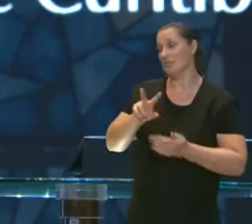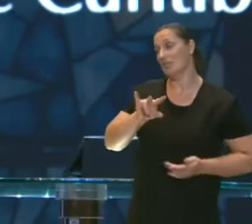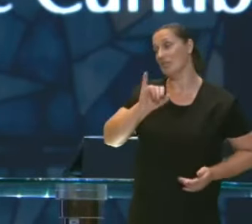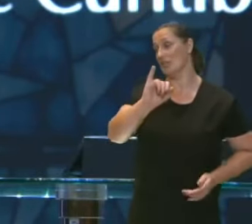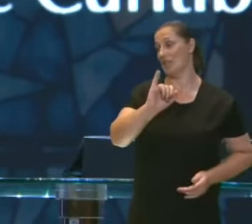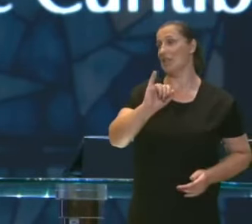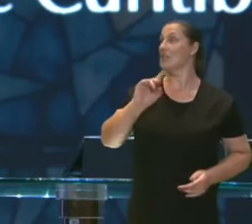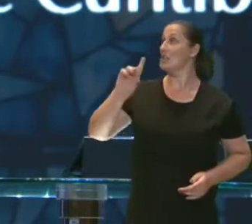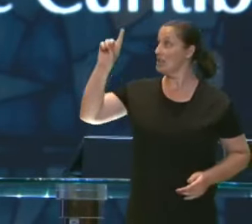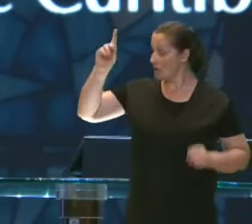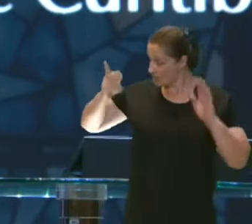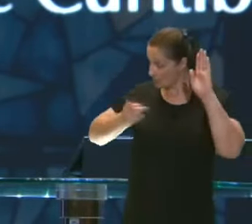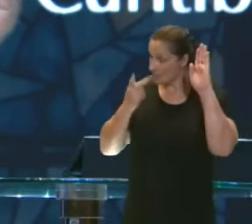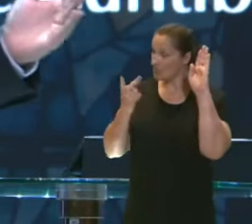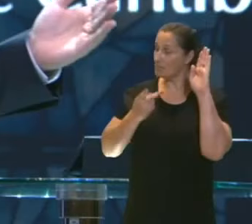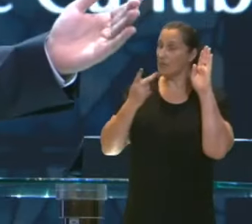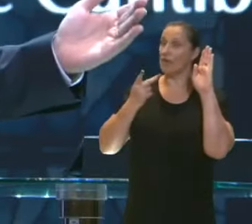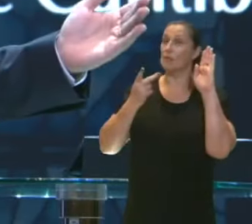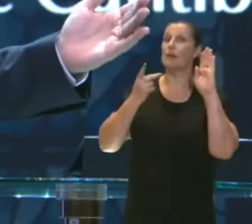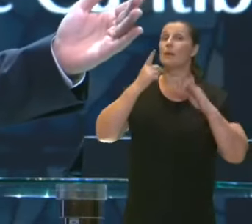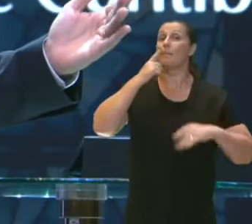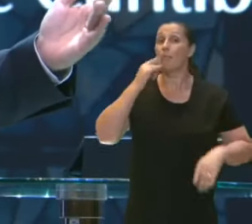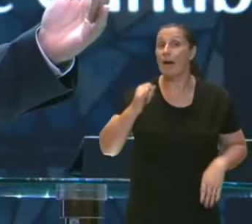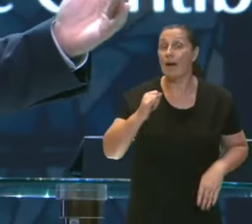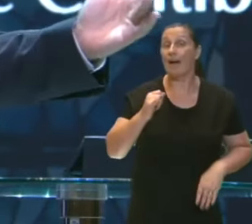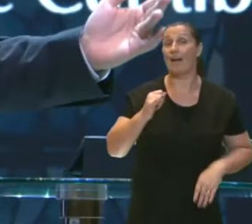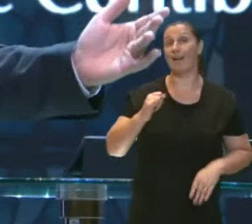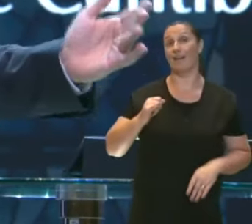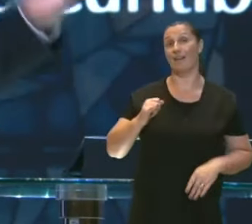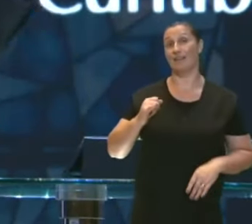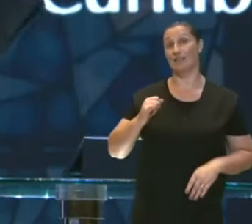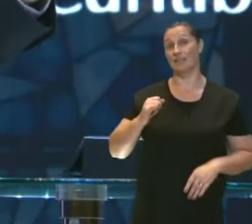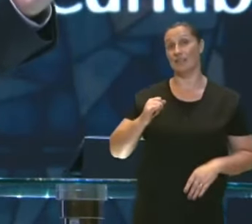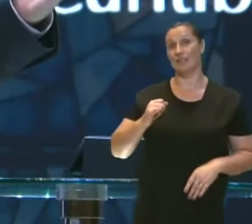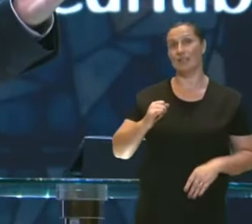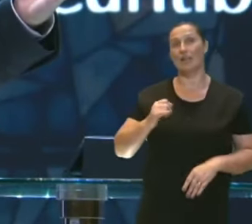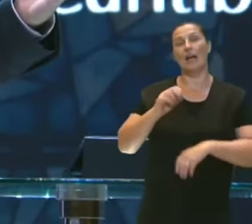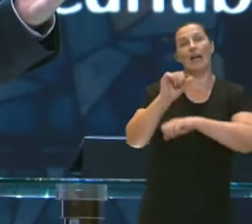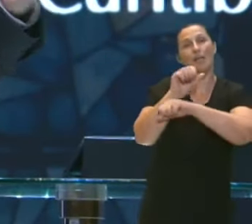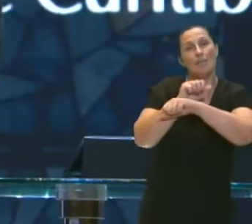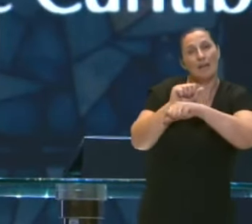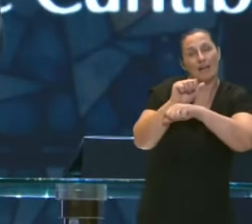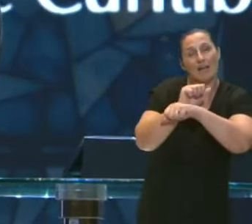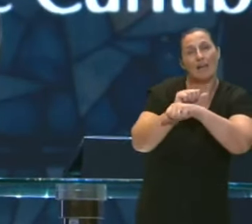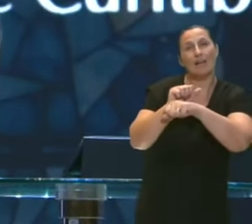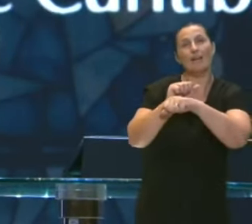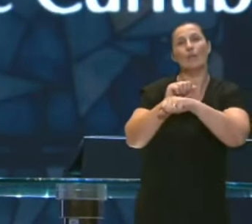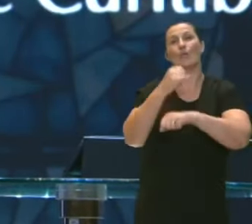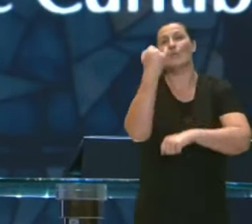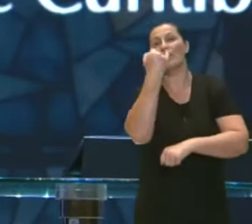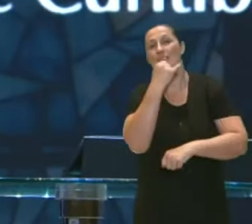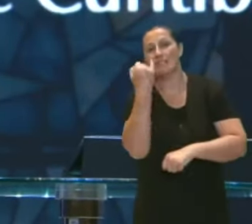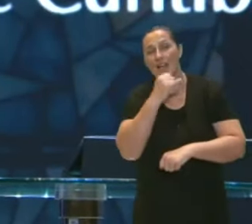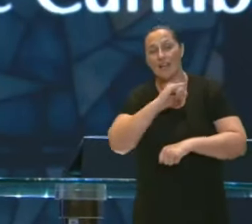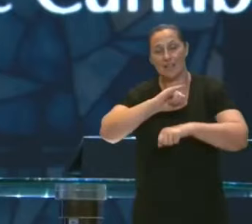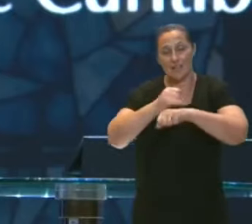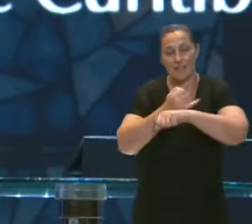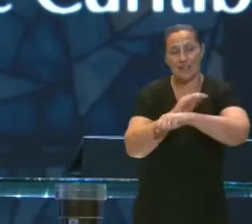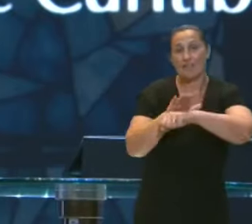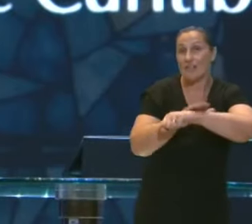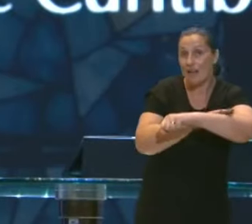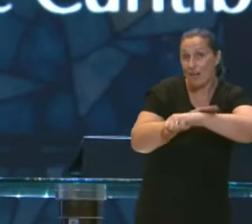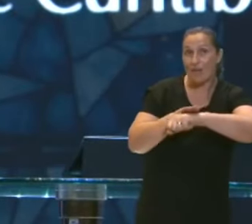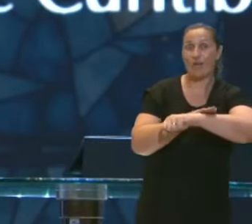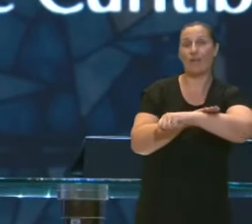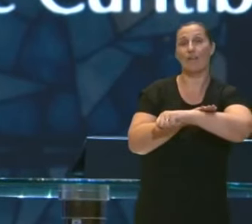Deus prometeu para os nossos pais, os patriarcas, Abraão, Isaque, Jacó, nosso